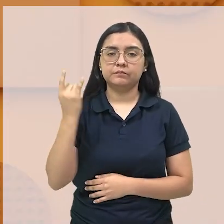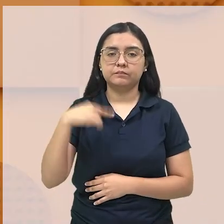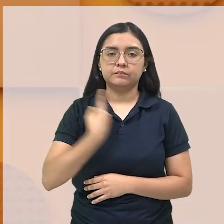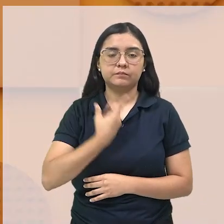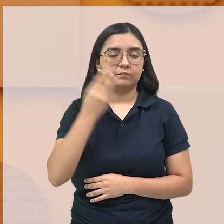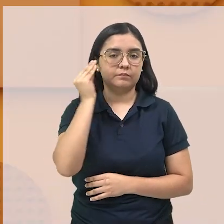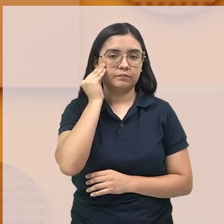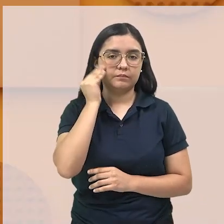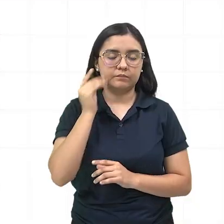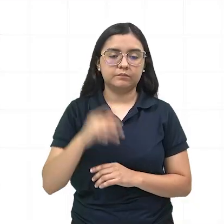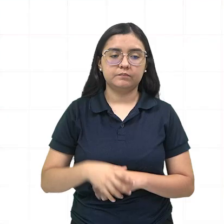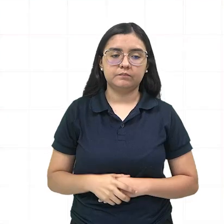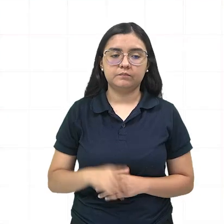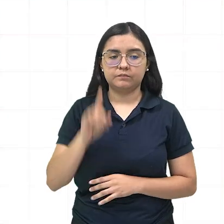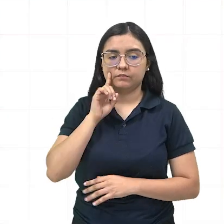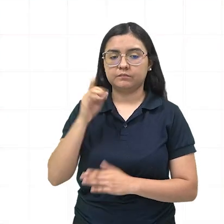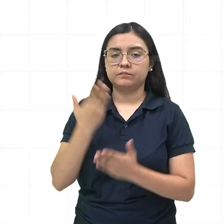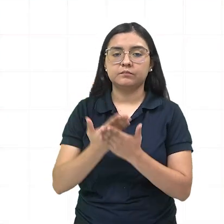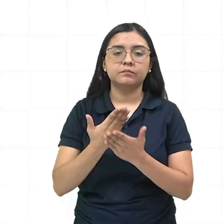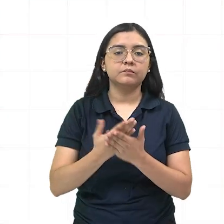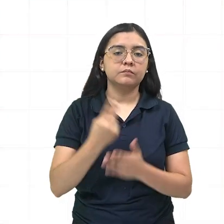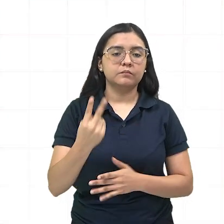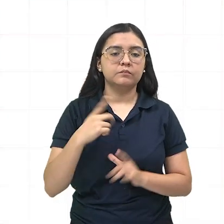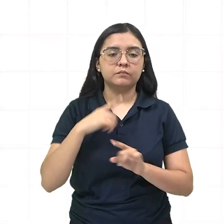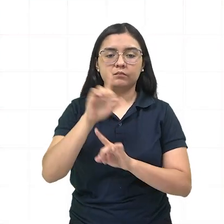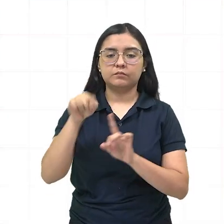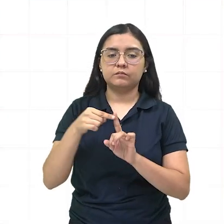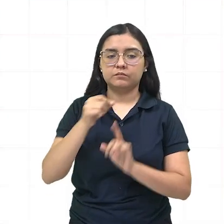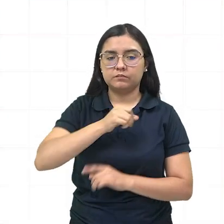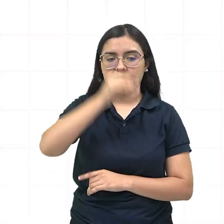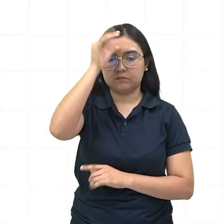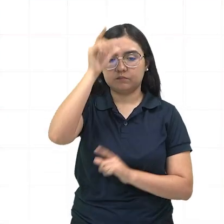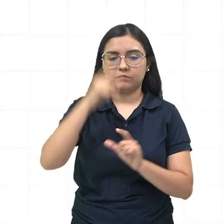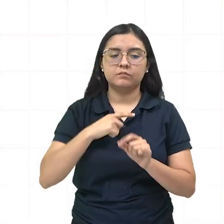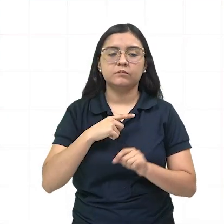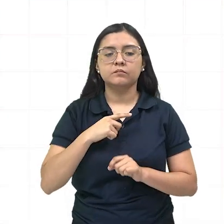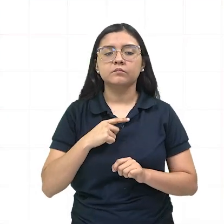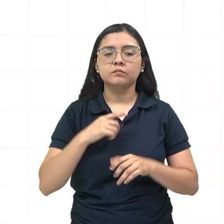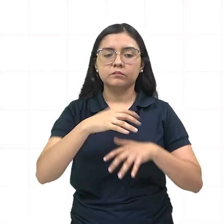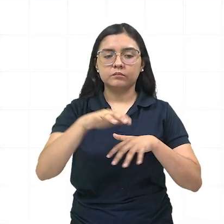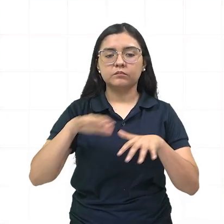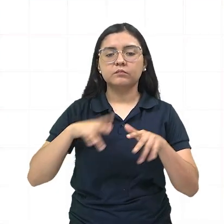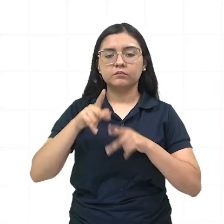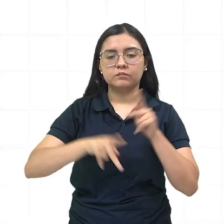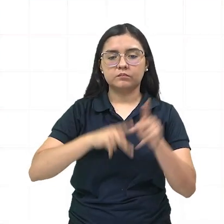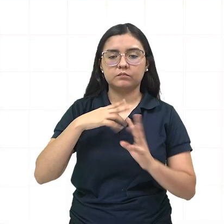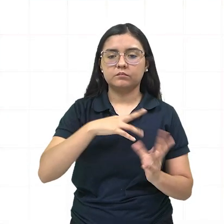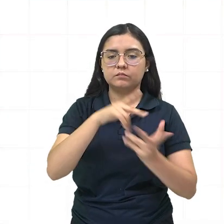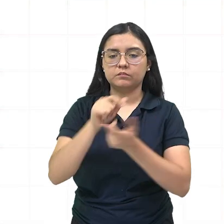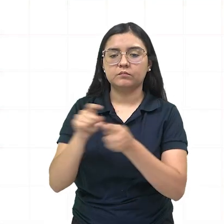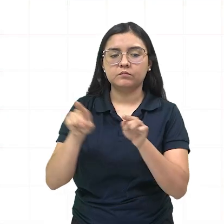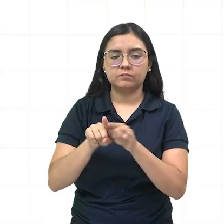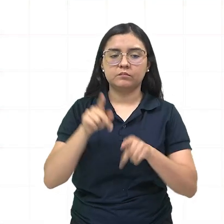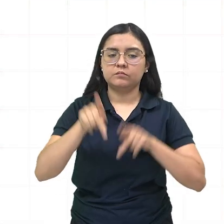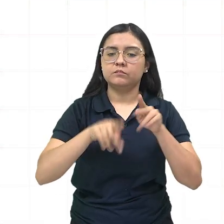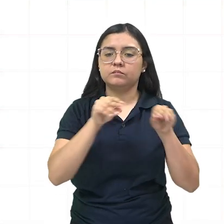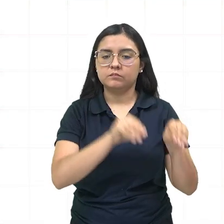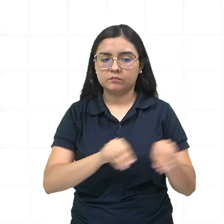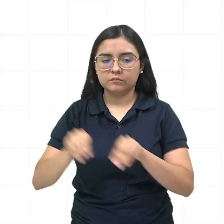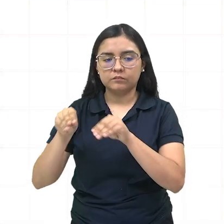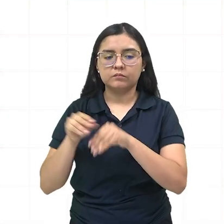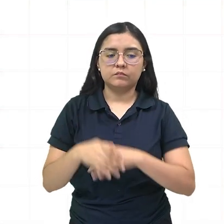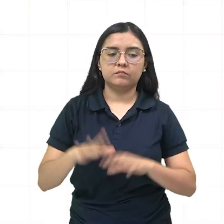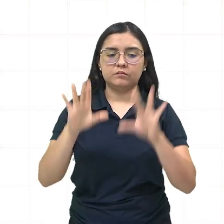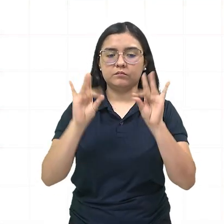verificar, né? Vamos dar uma olhada. Na aula 2, o objeto de conhecimento é distribuição da população mundial e deslocamentos populacionais.